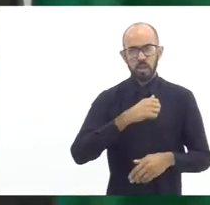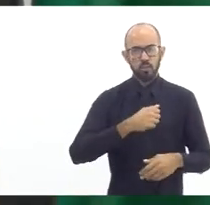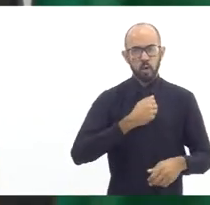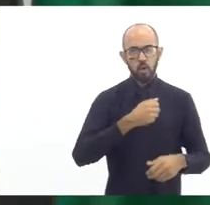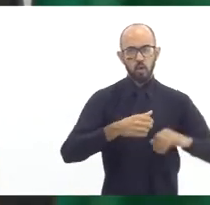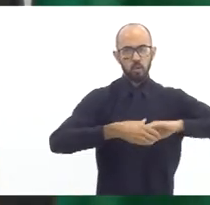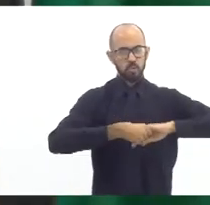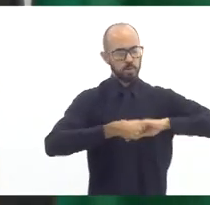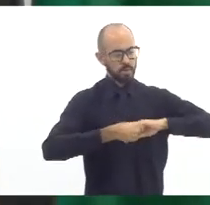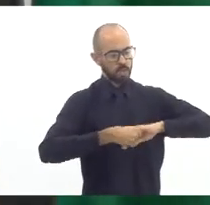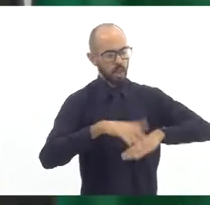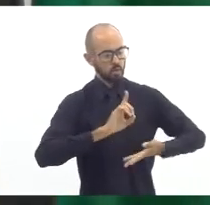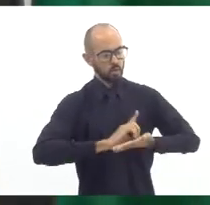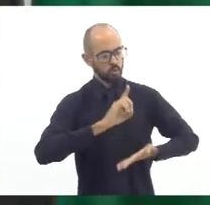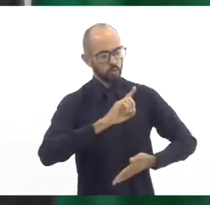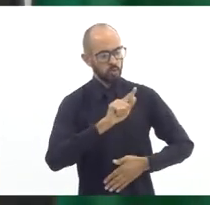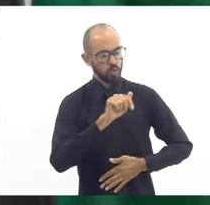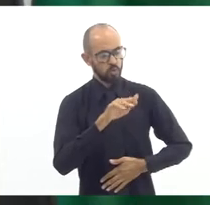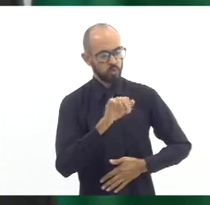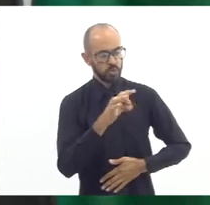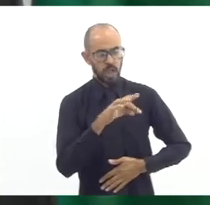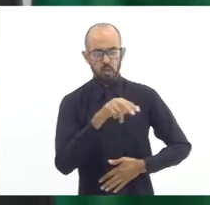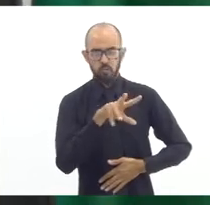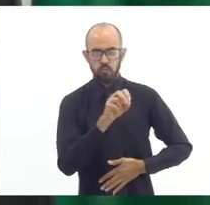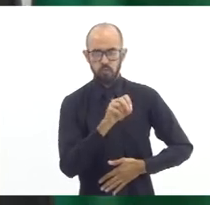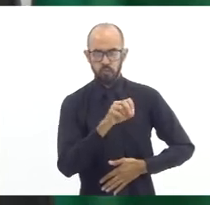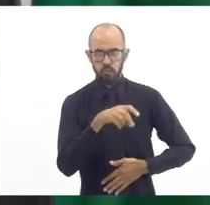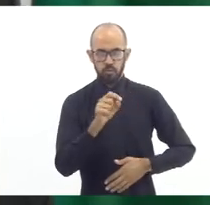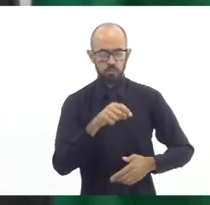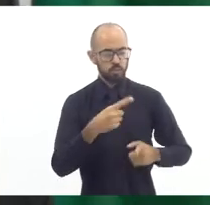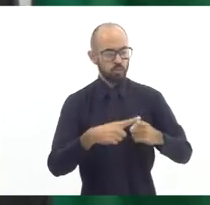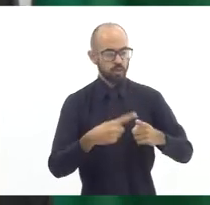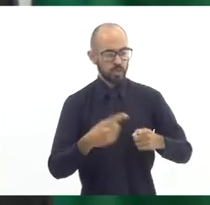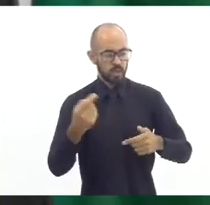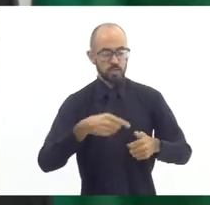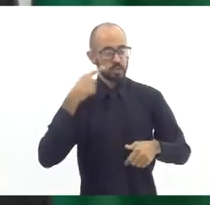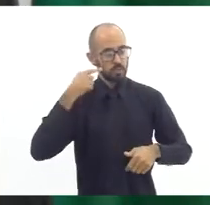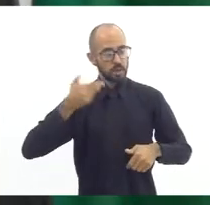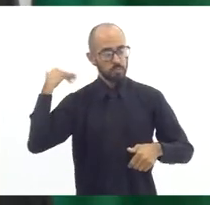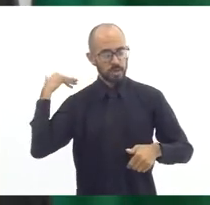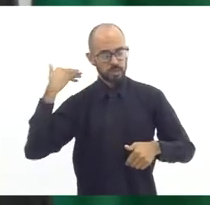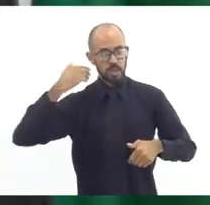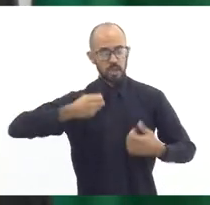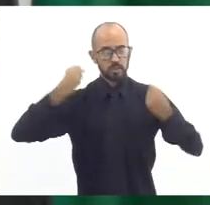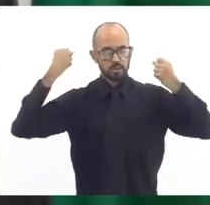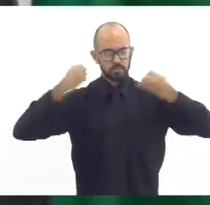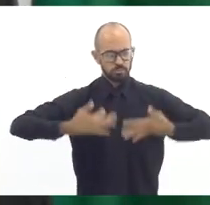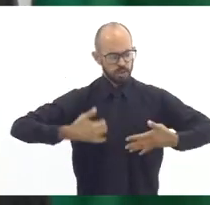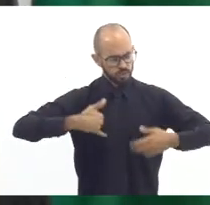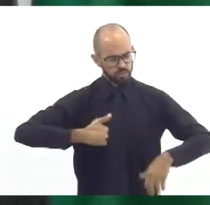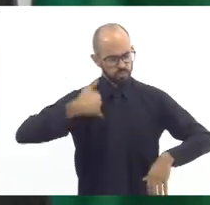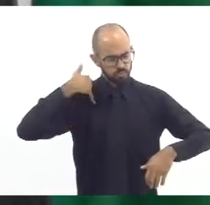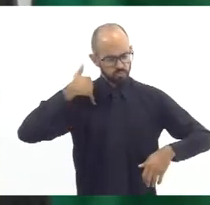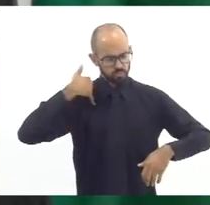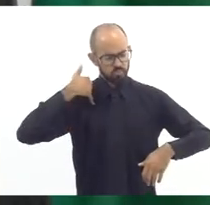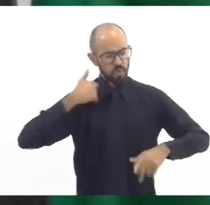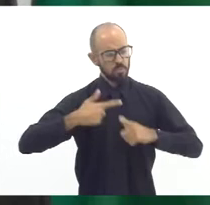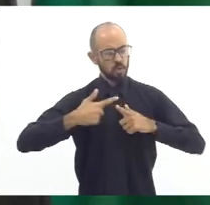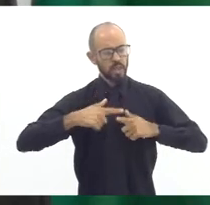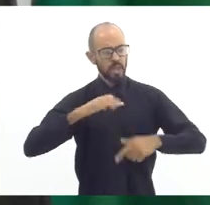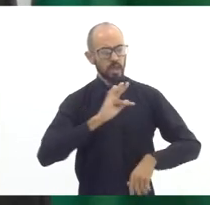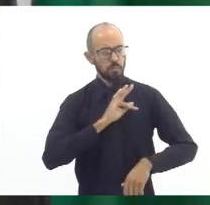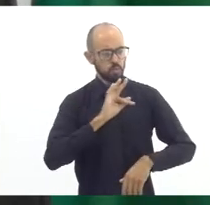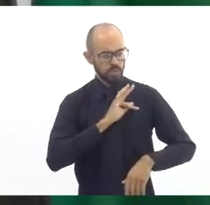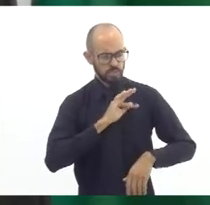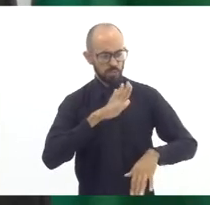deixou cheio de orgulho na sua administração, na sua exposição de semana passada, cheio de orgulho, porque eu venho da Polícia Civil,